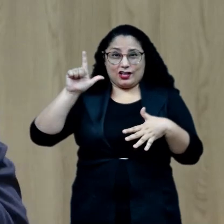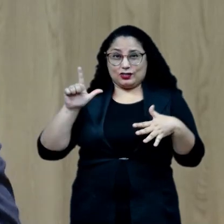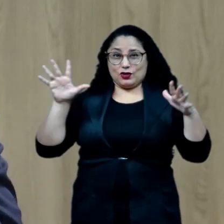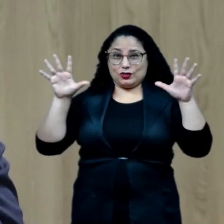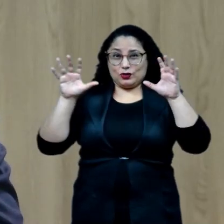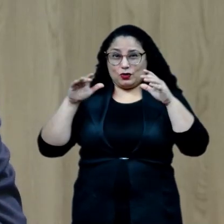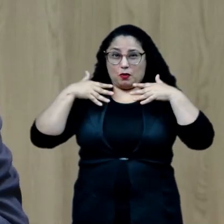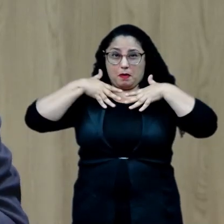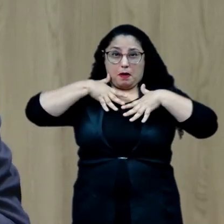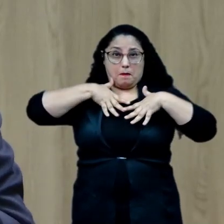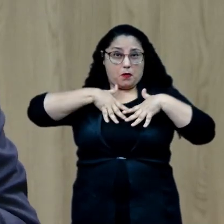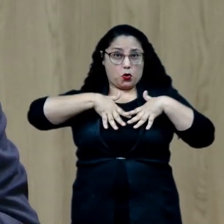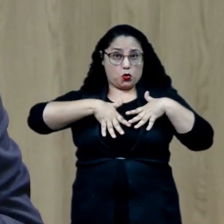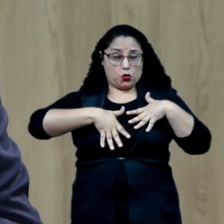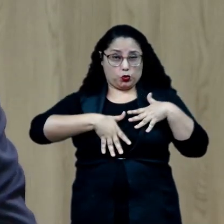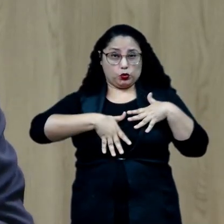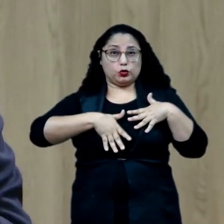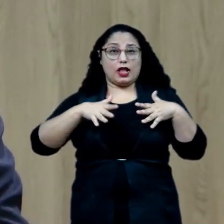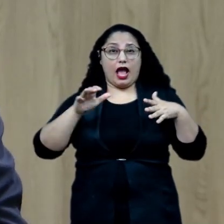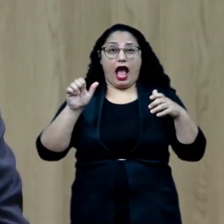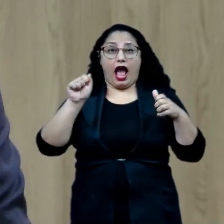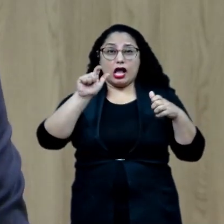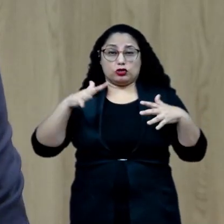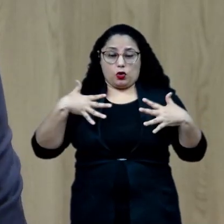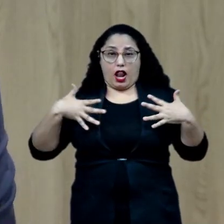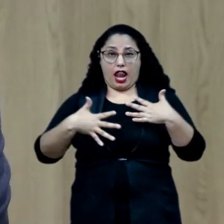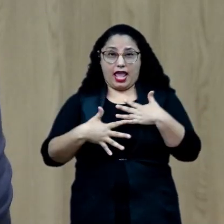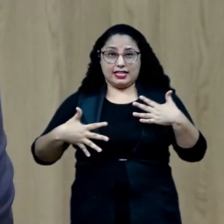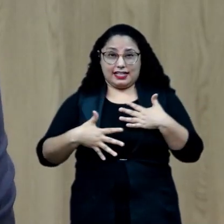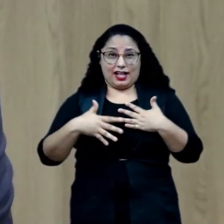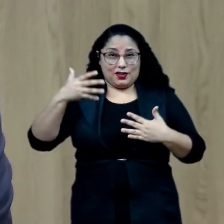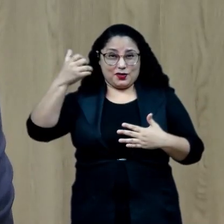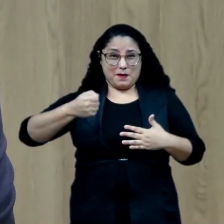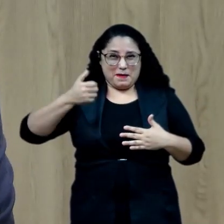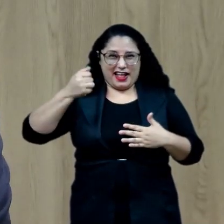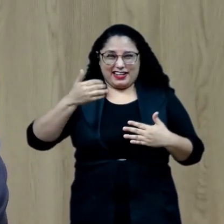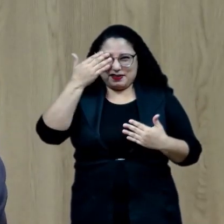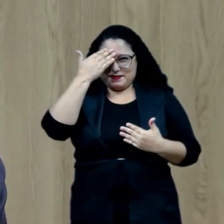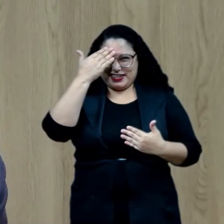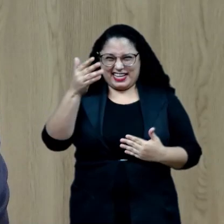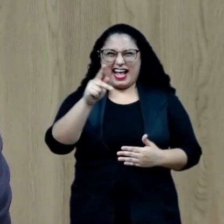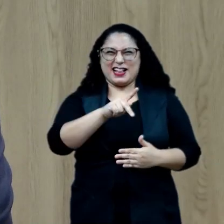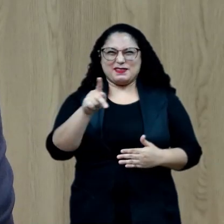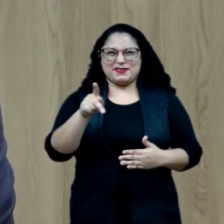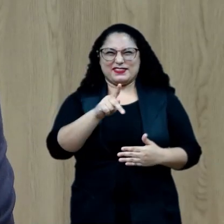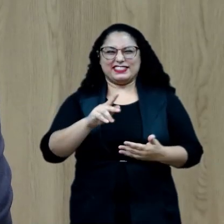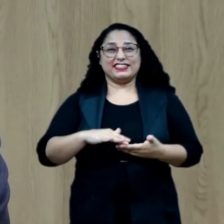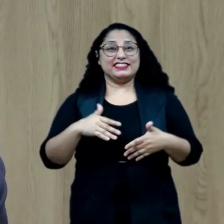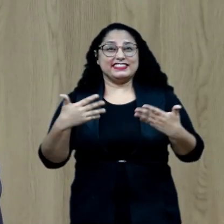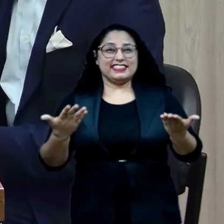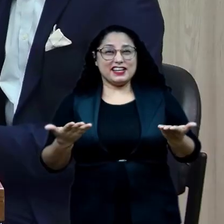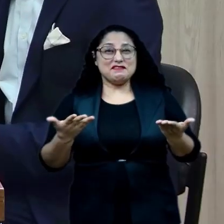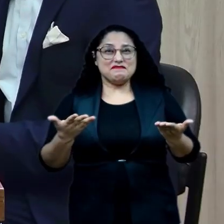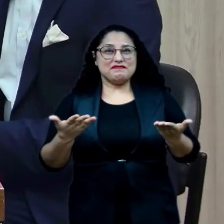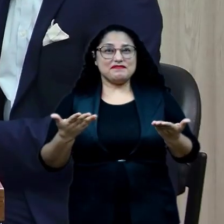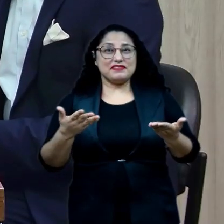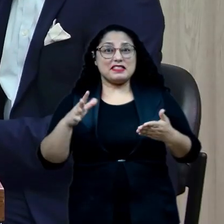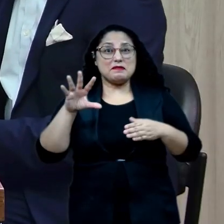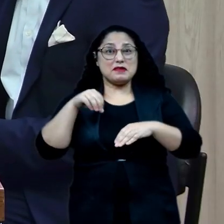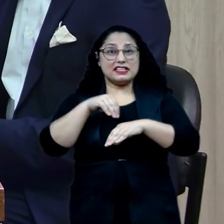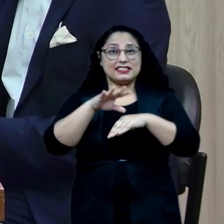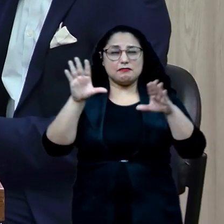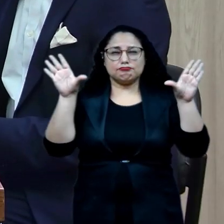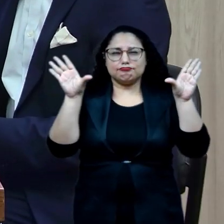escuro com uma blusa azul listrada com branco. Muito obrigada, Por professor. nada. Bom, então, trazendo uma